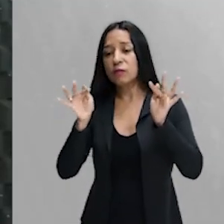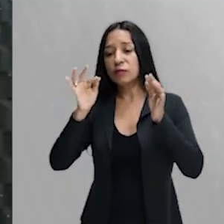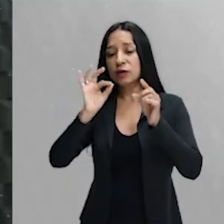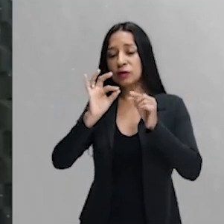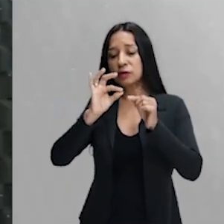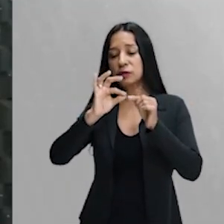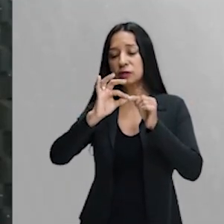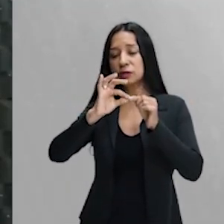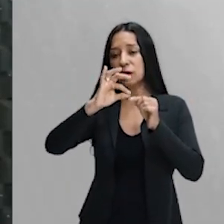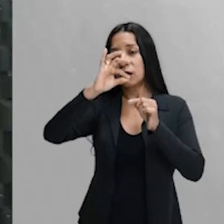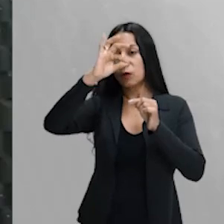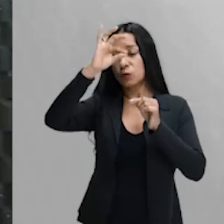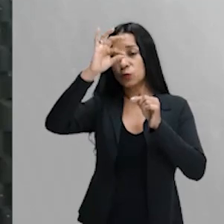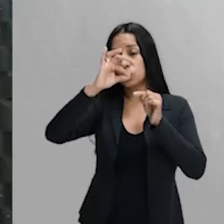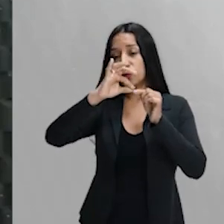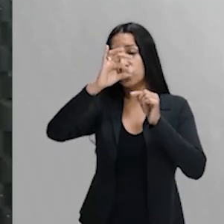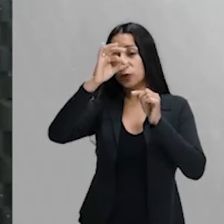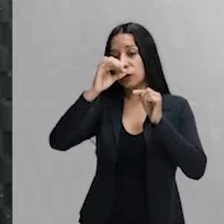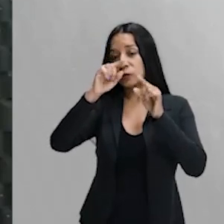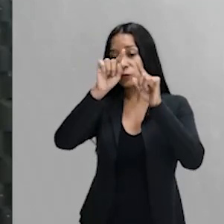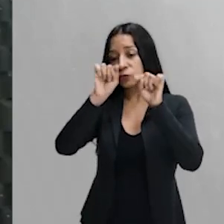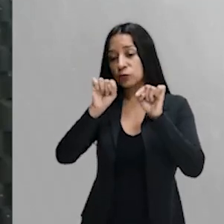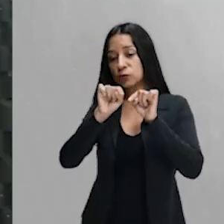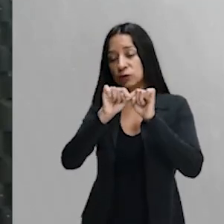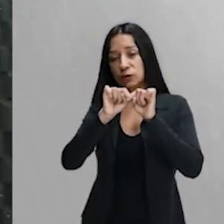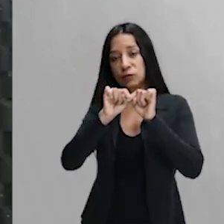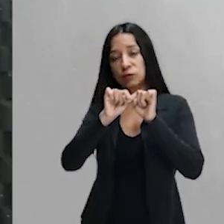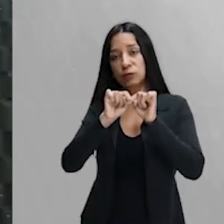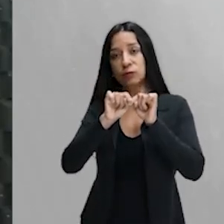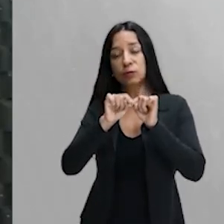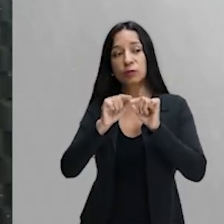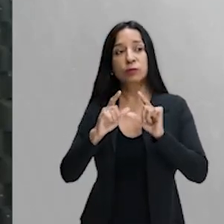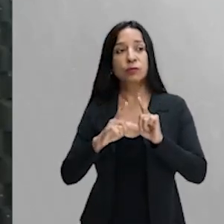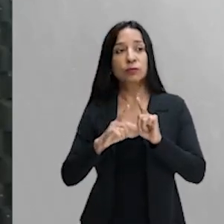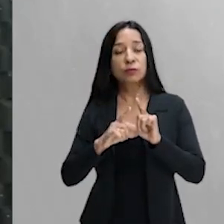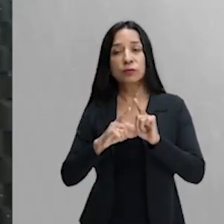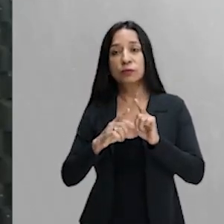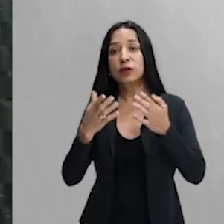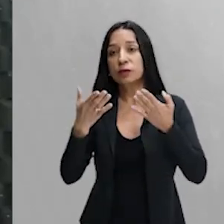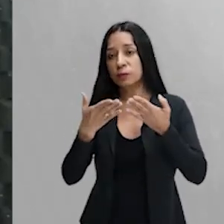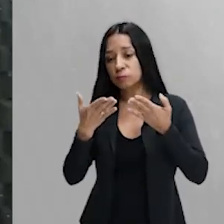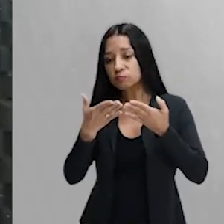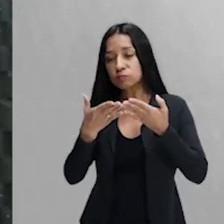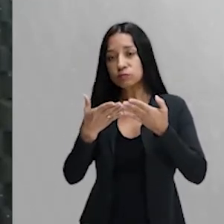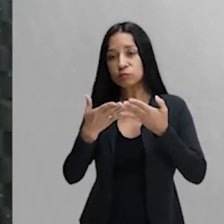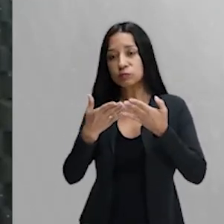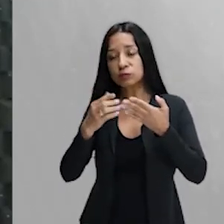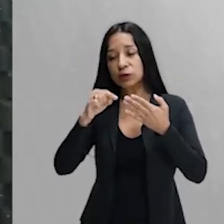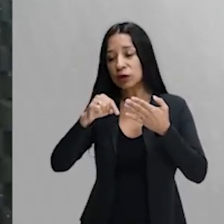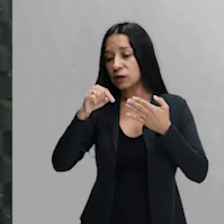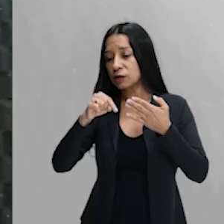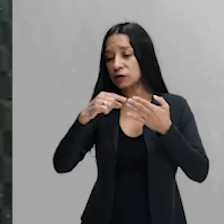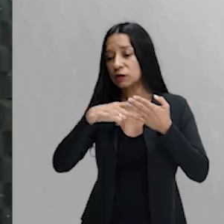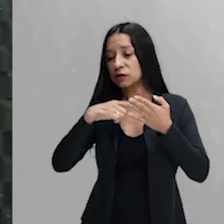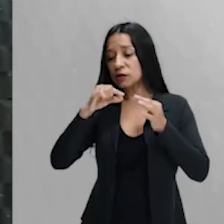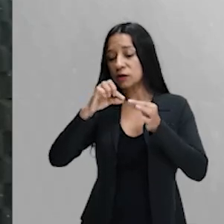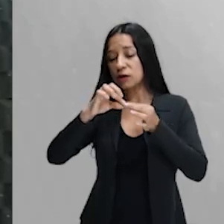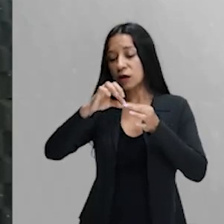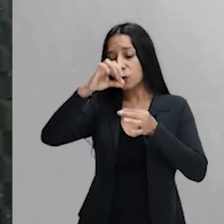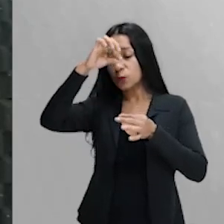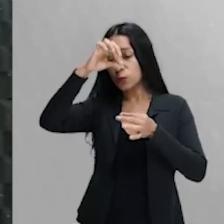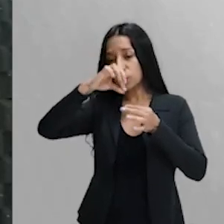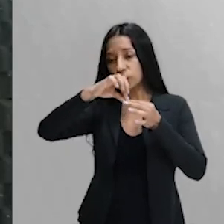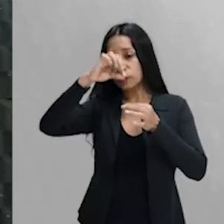altura de um triângulo equilátero. Porque nesse caso, esse apótema aqui é como se fosse a altura desse triângulo equilátero